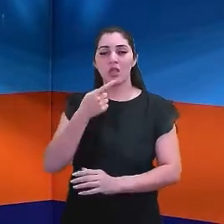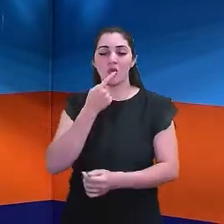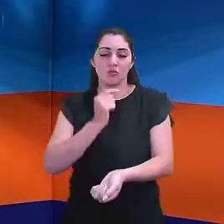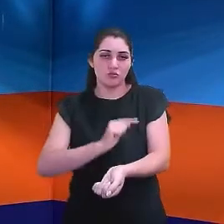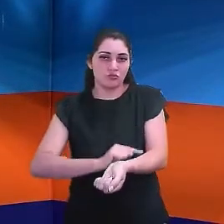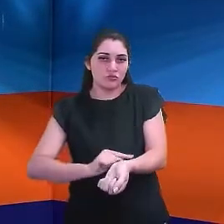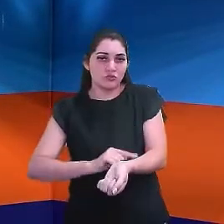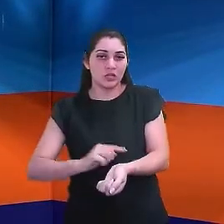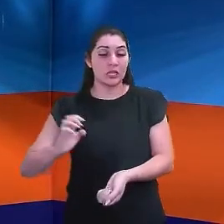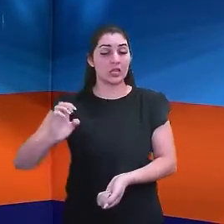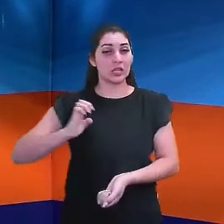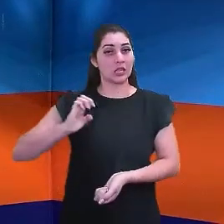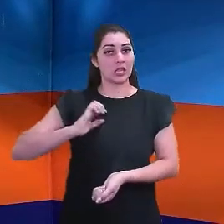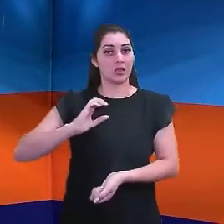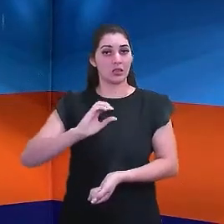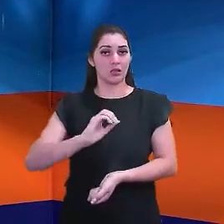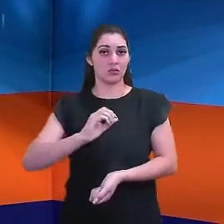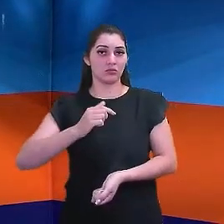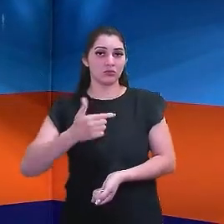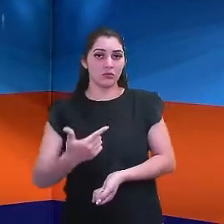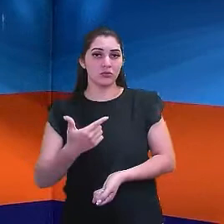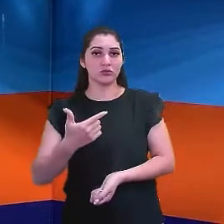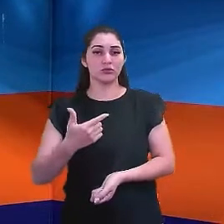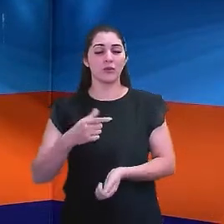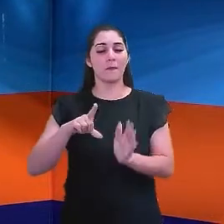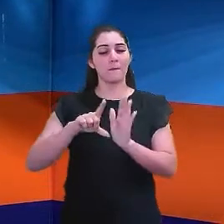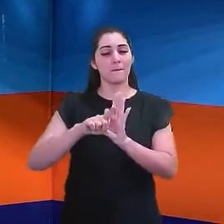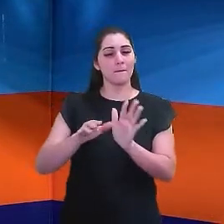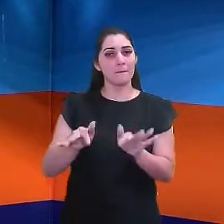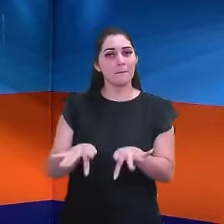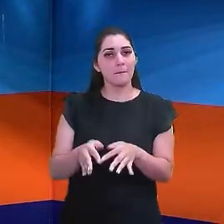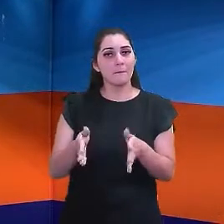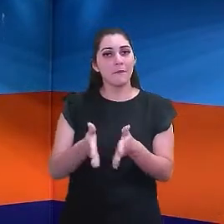em oxigênio, mas rico em gás carbônico, a gente chama isso de